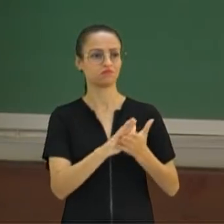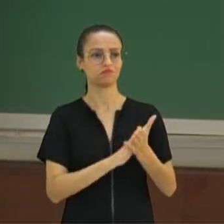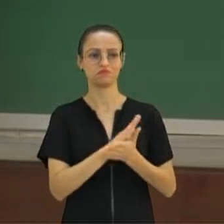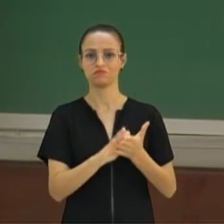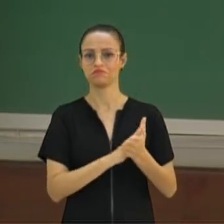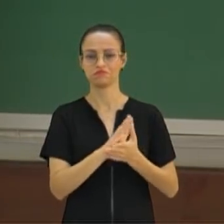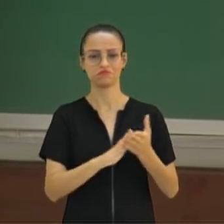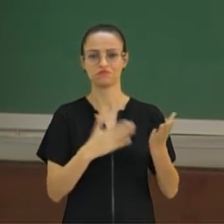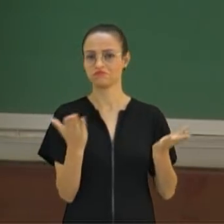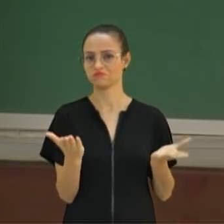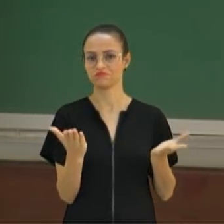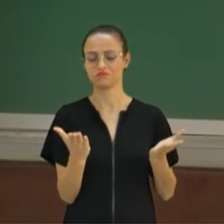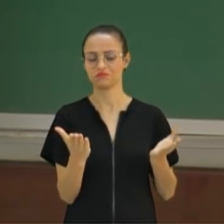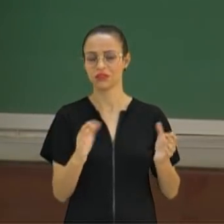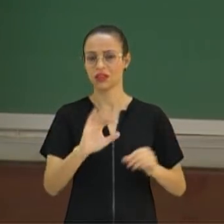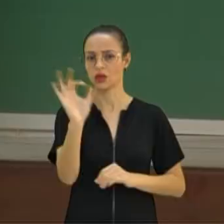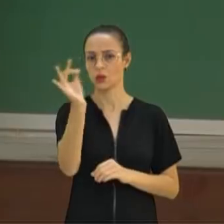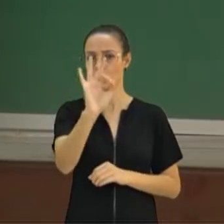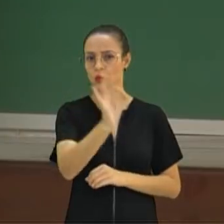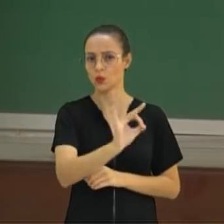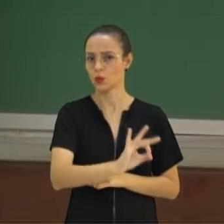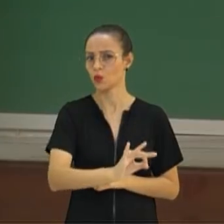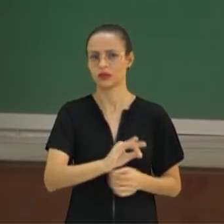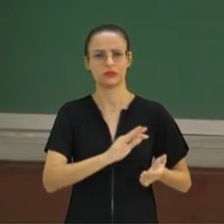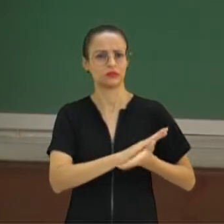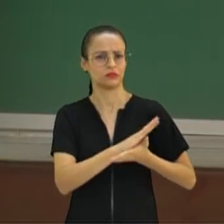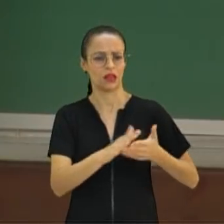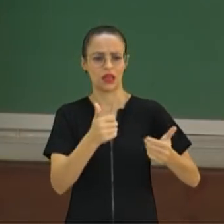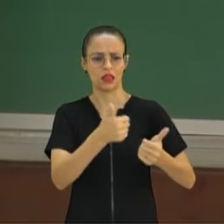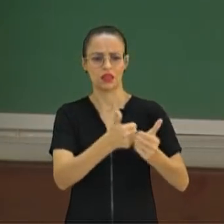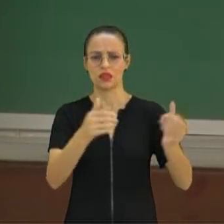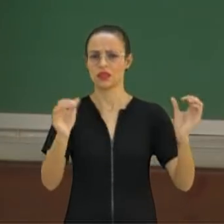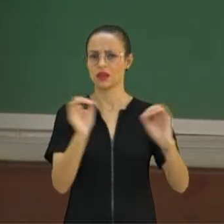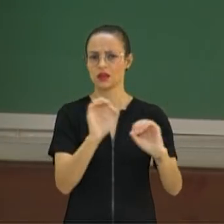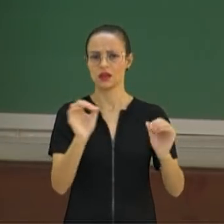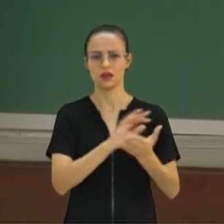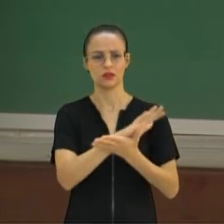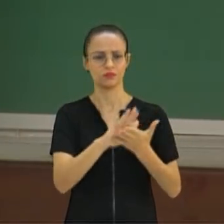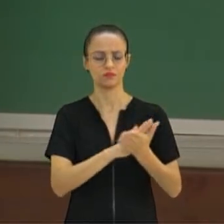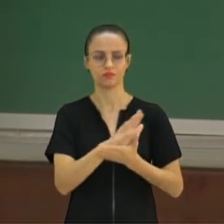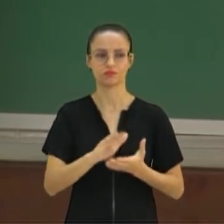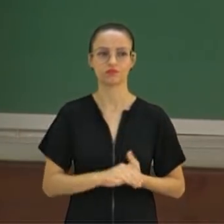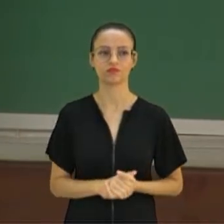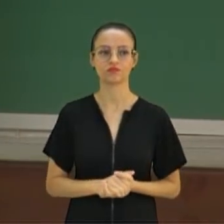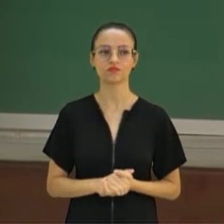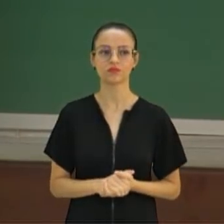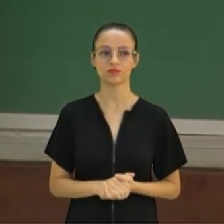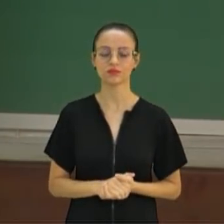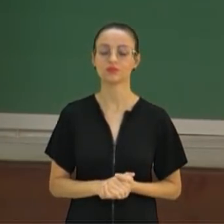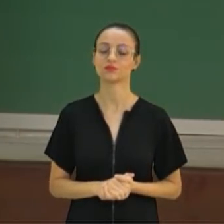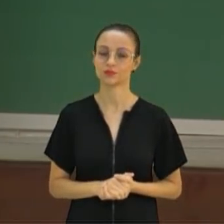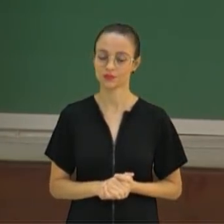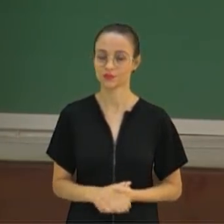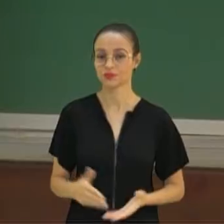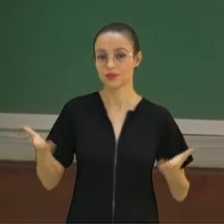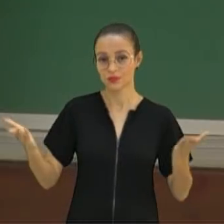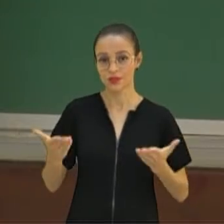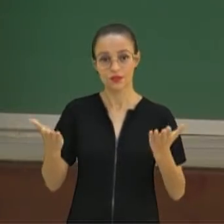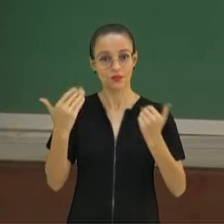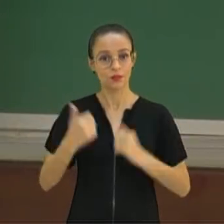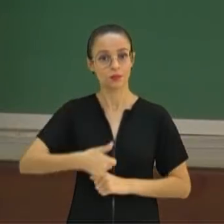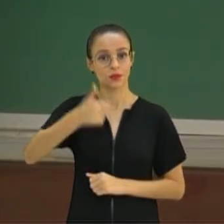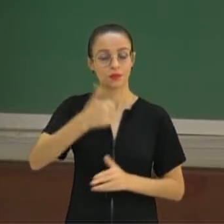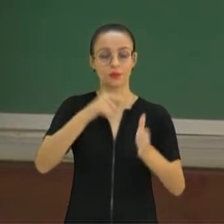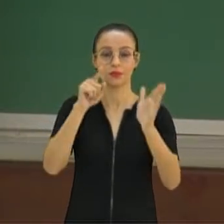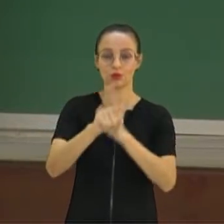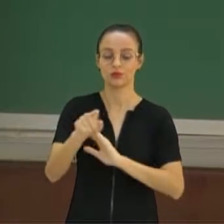mínima possibilidade de entrada, nem aproximação, né, de moscas ou outros insetos. Então vamos lá, gente. Primeiro